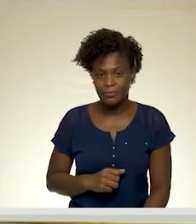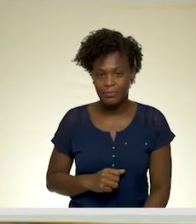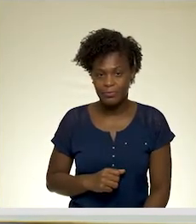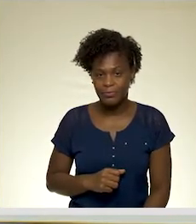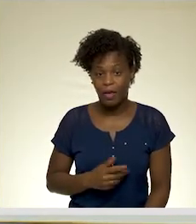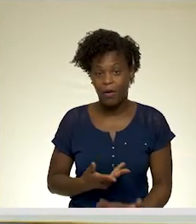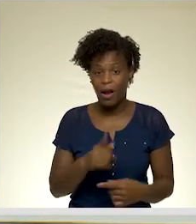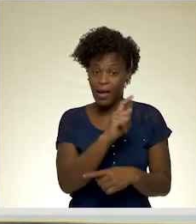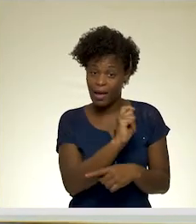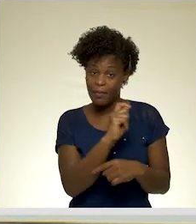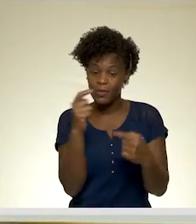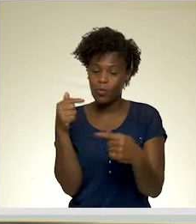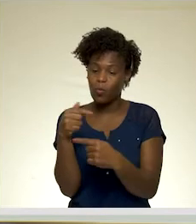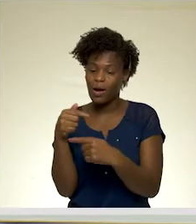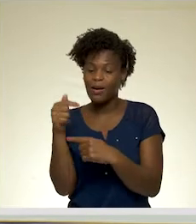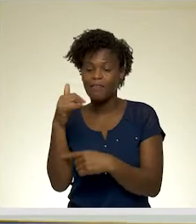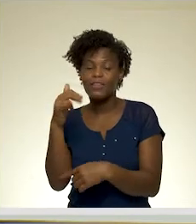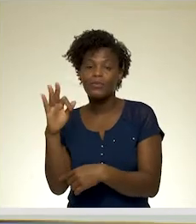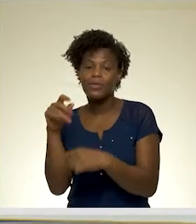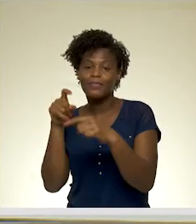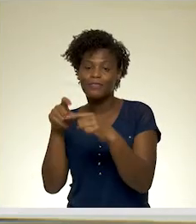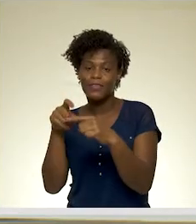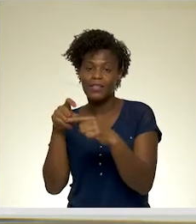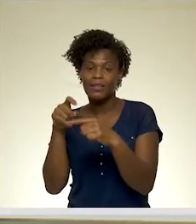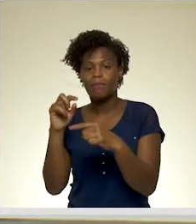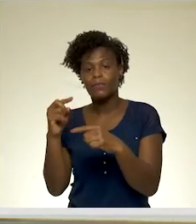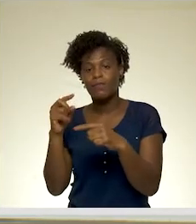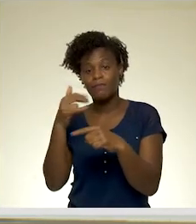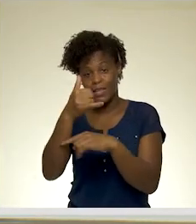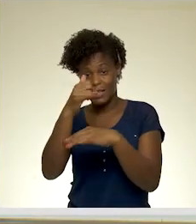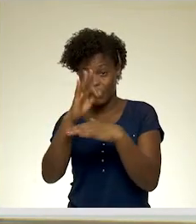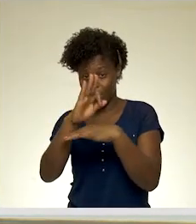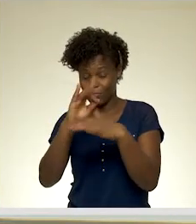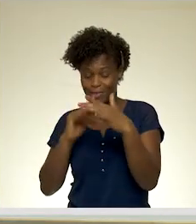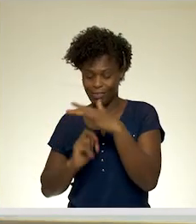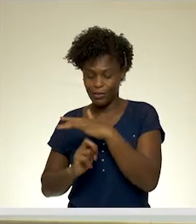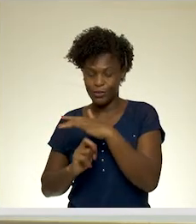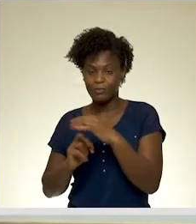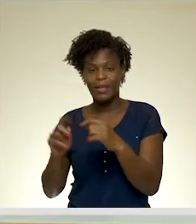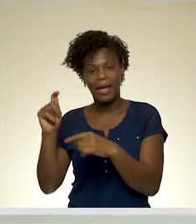E é igual a 24 a dividir por 3. E